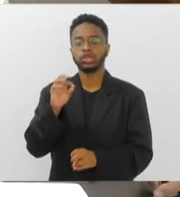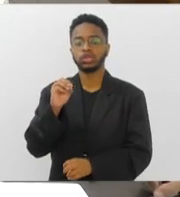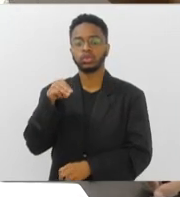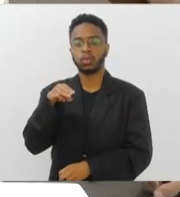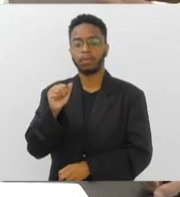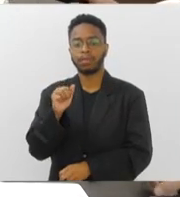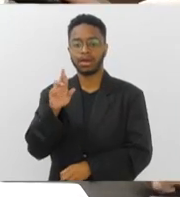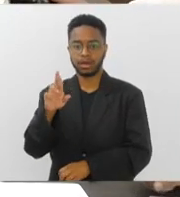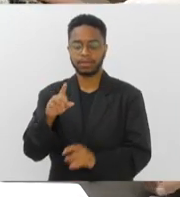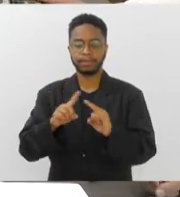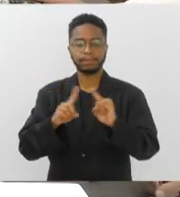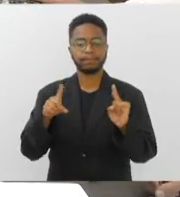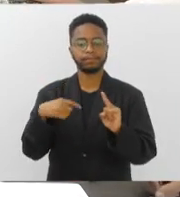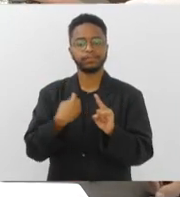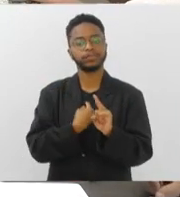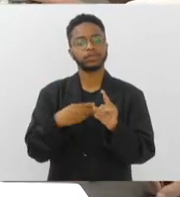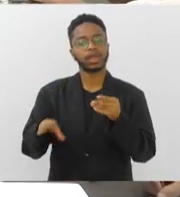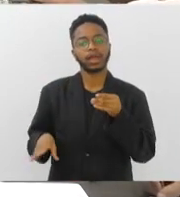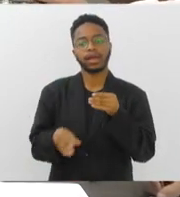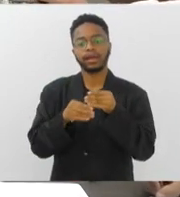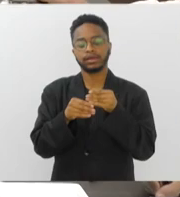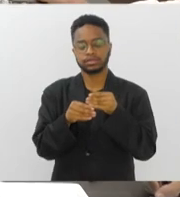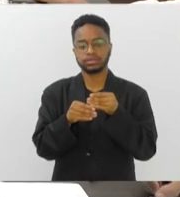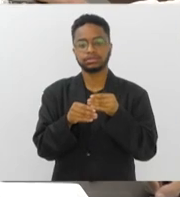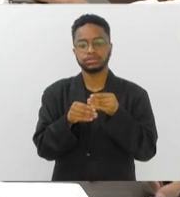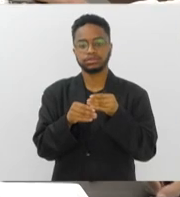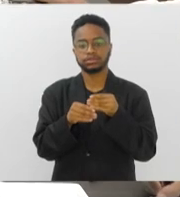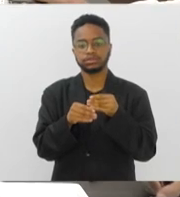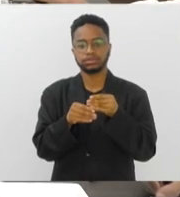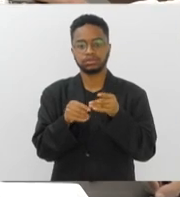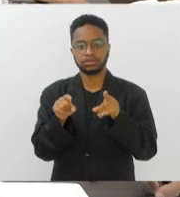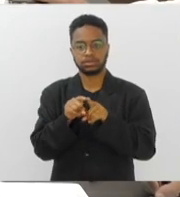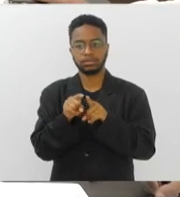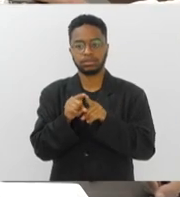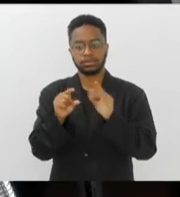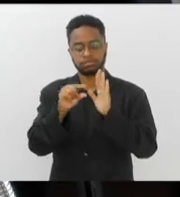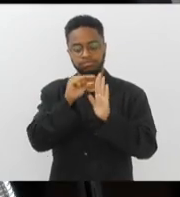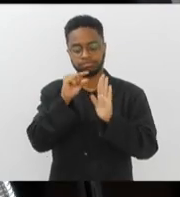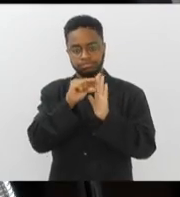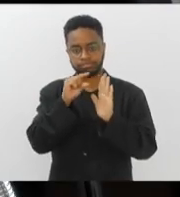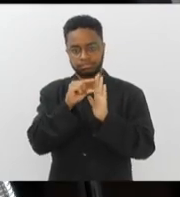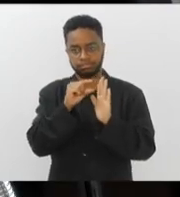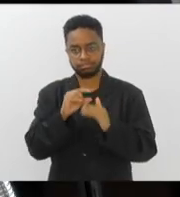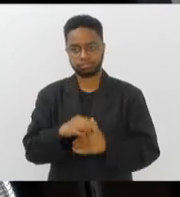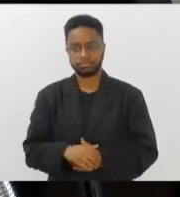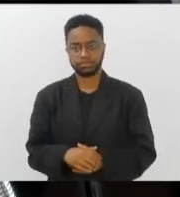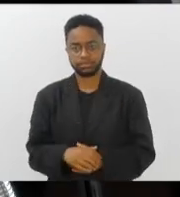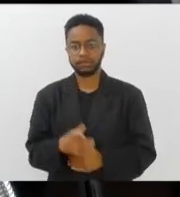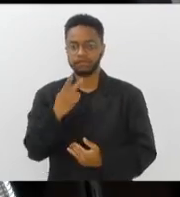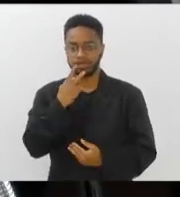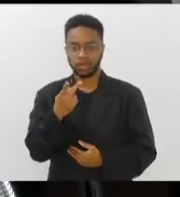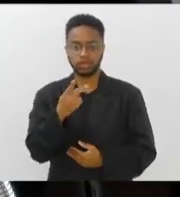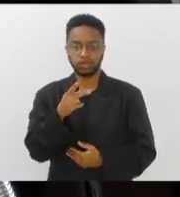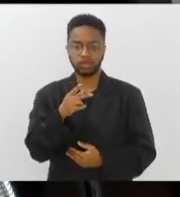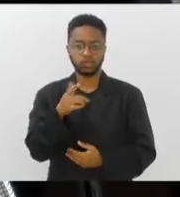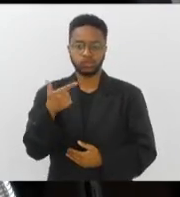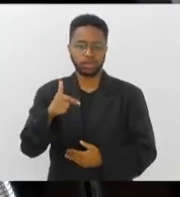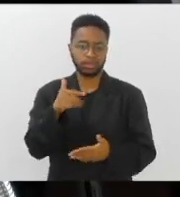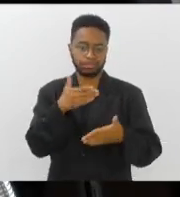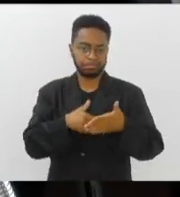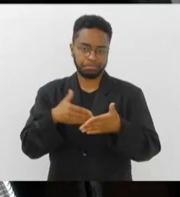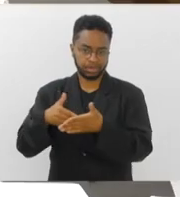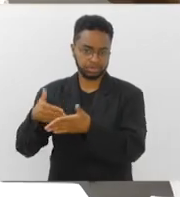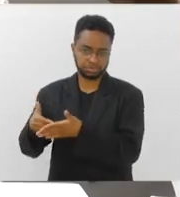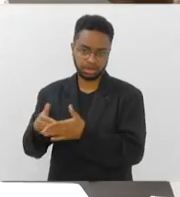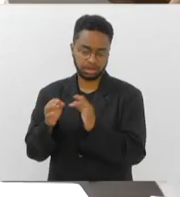na realidade, o que a gente faz é, inclusive, acrescentar um dispositivo... Que não impede. Que não impede. Então.